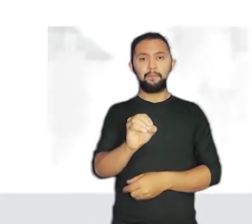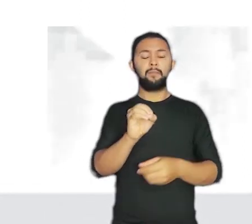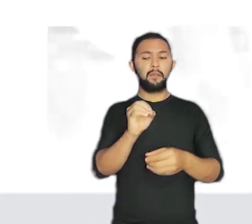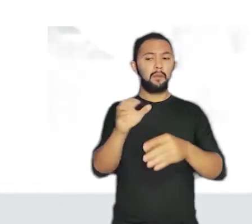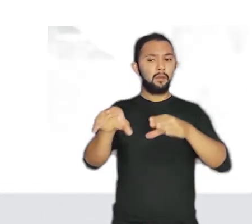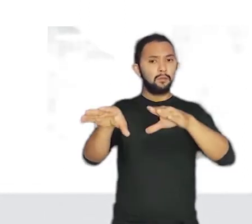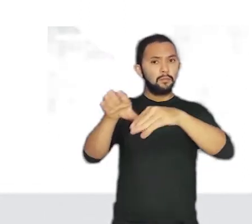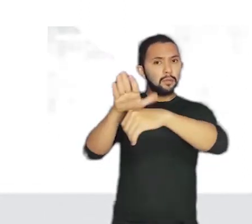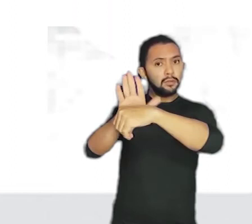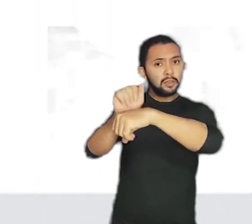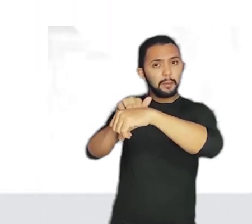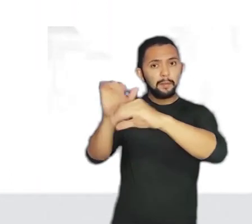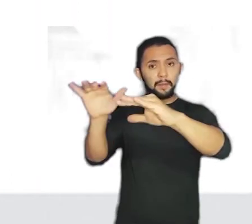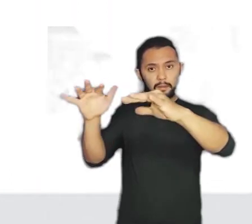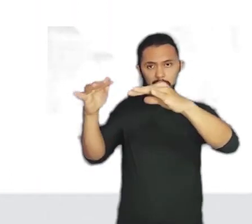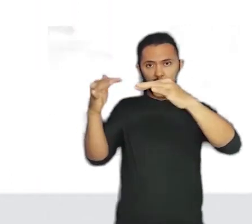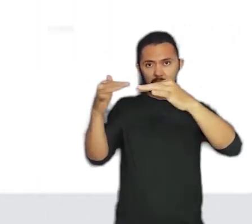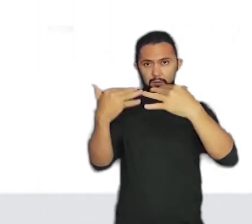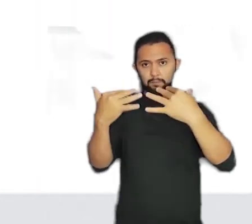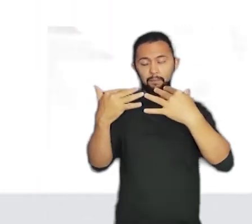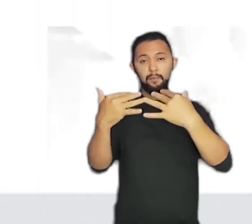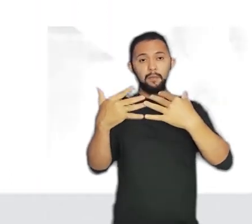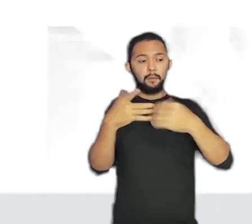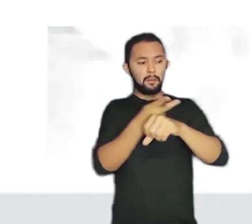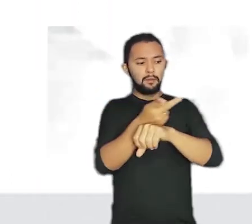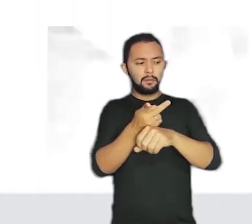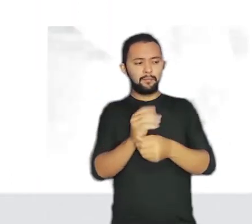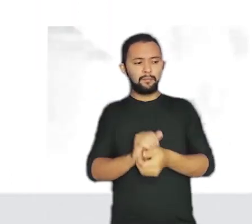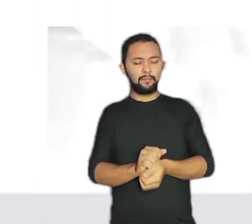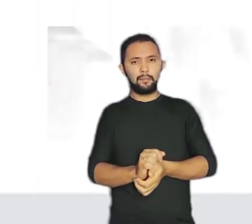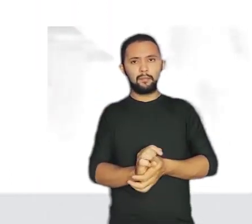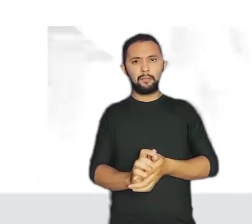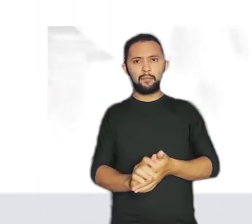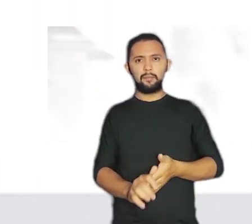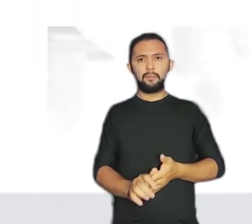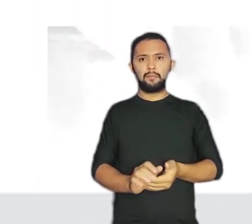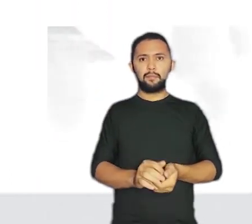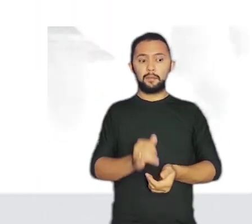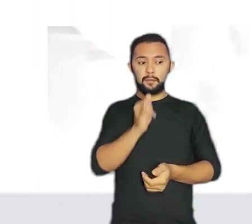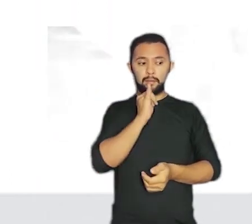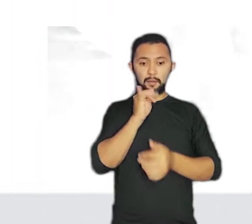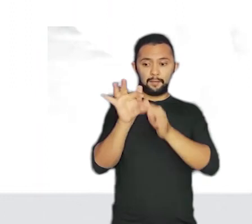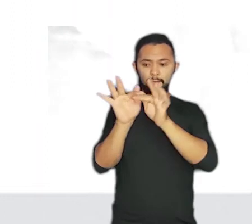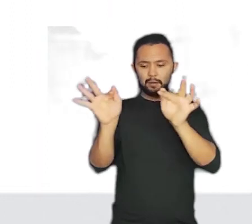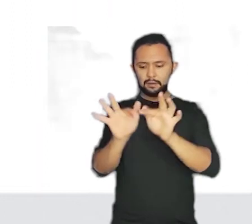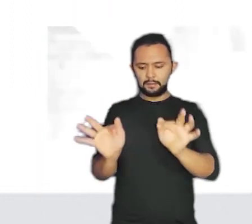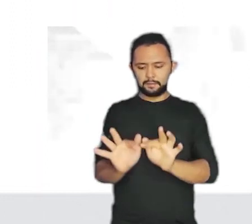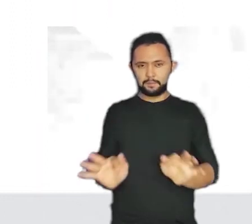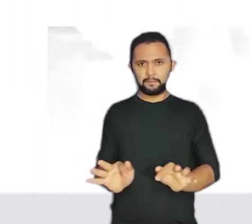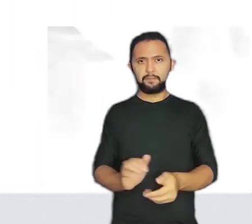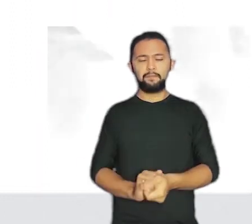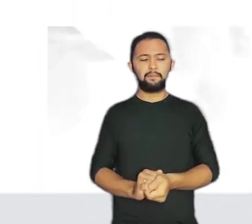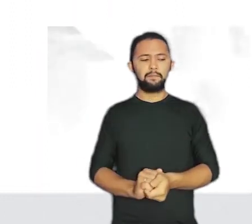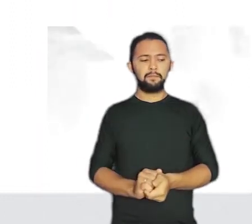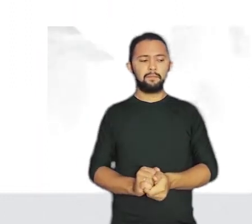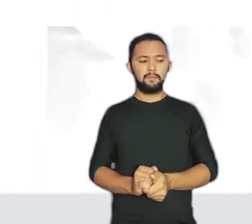a atenção, vai invocar, tá? A atenção de alguém. João, Natália e Gabriela são melhores amigos, tá?